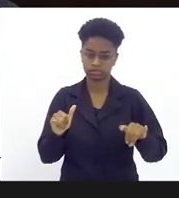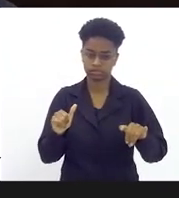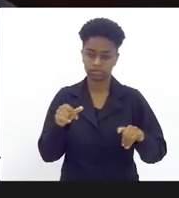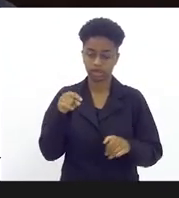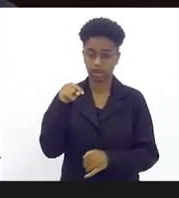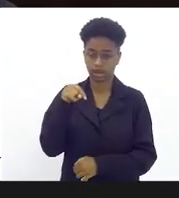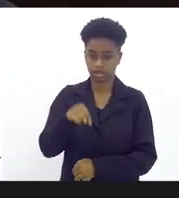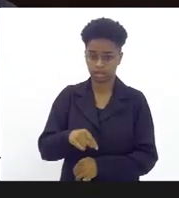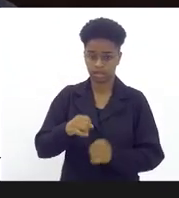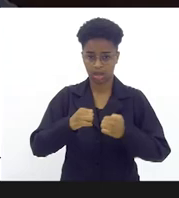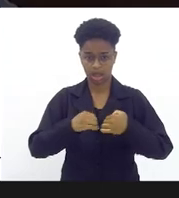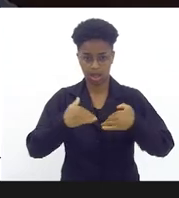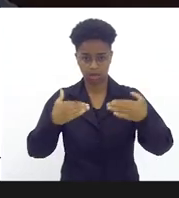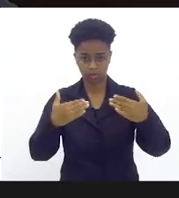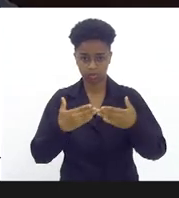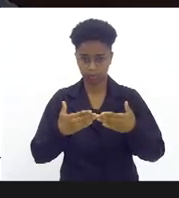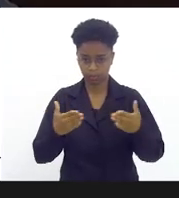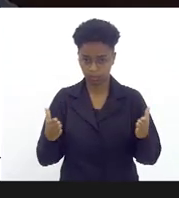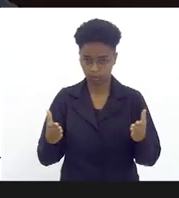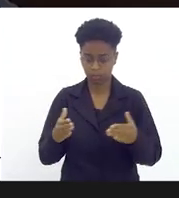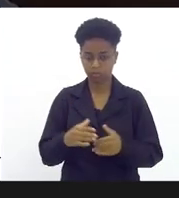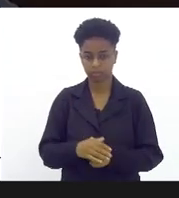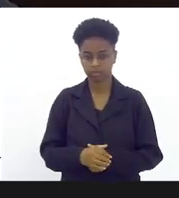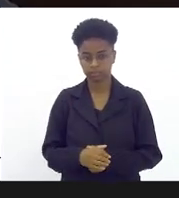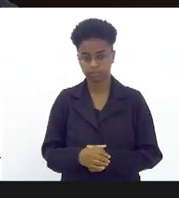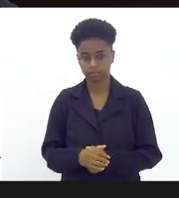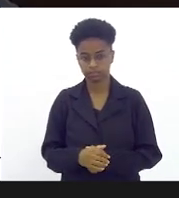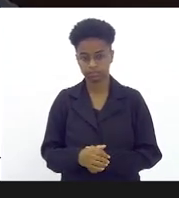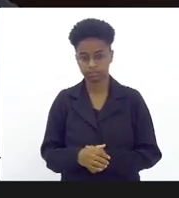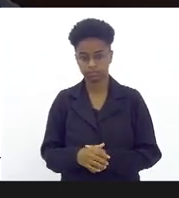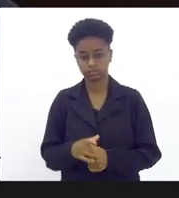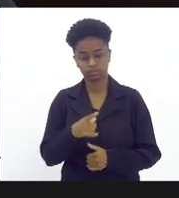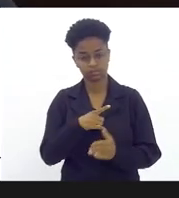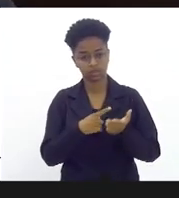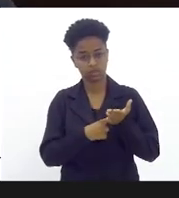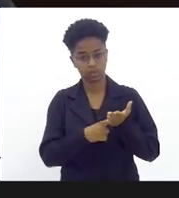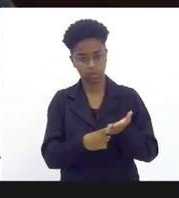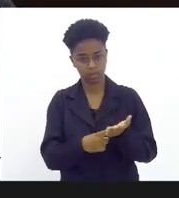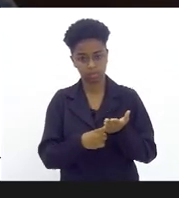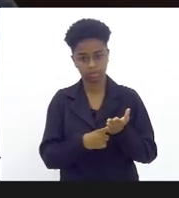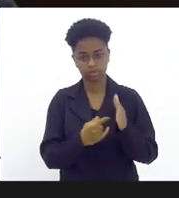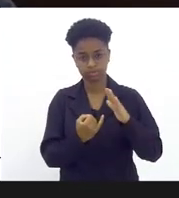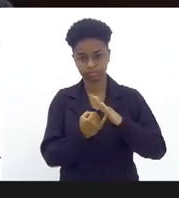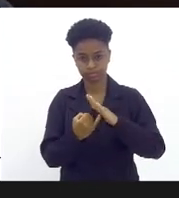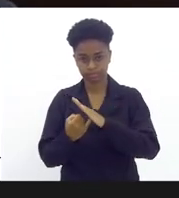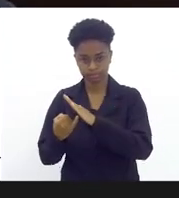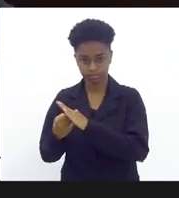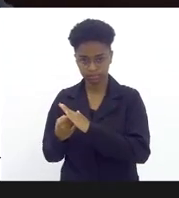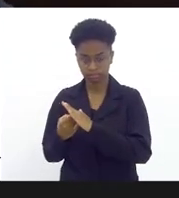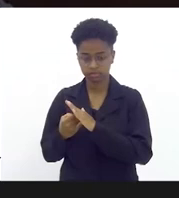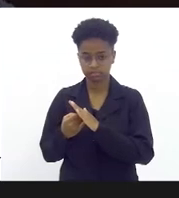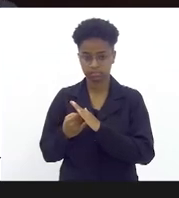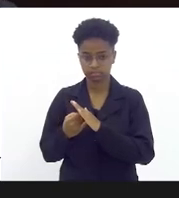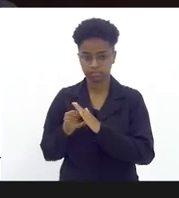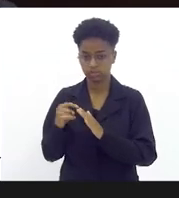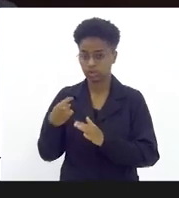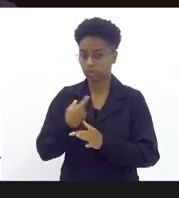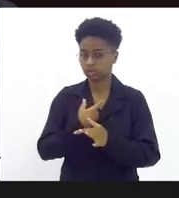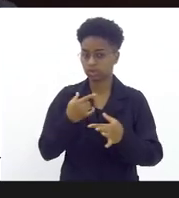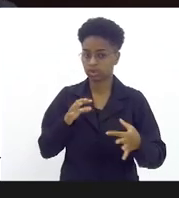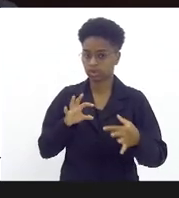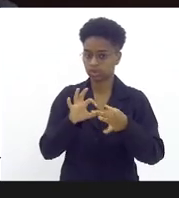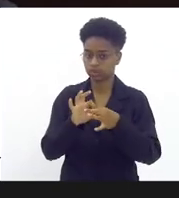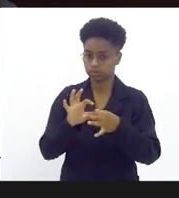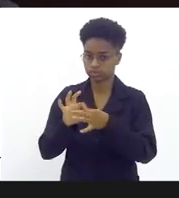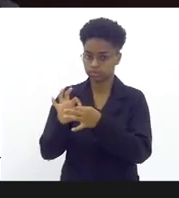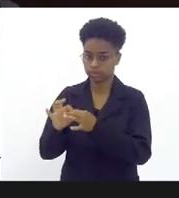a essa audiência pública o compromisso das instituições, das nossas vinculadas,